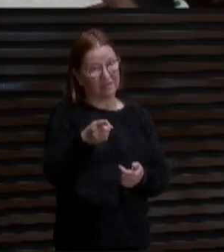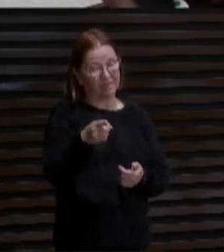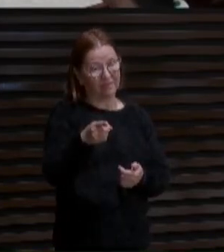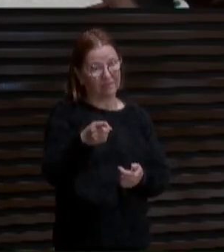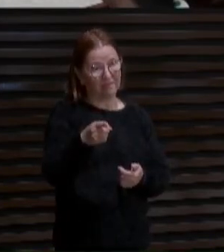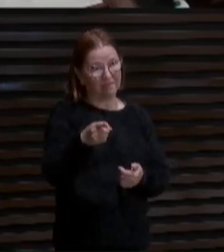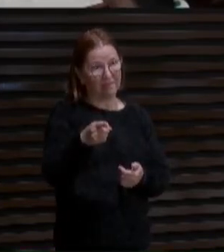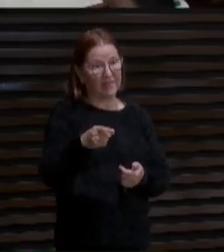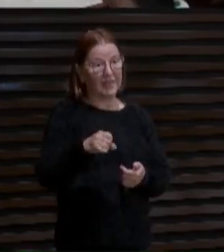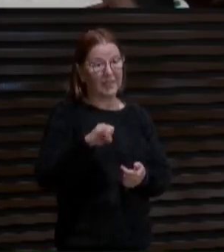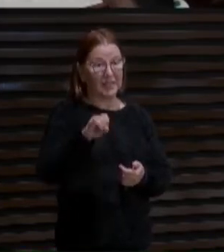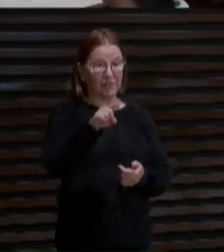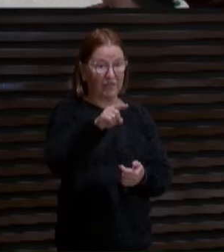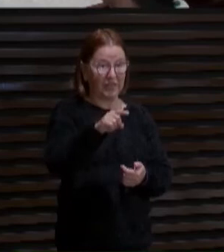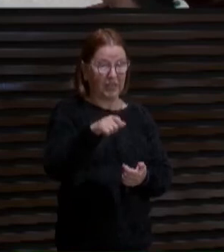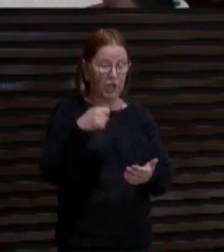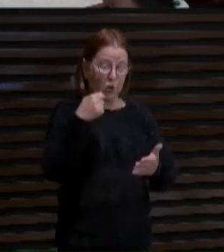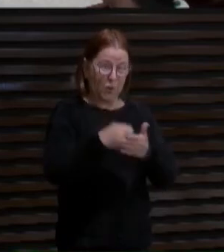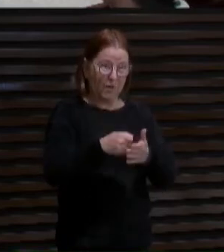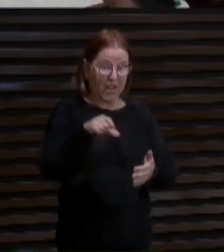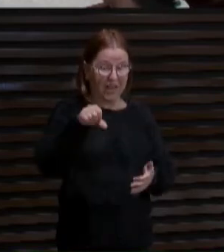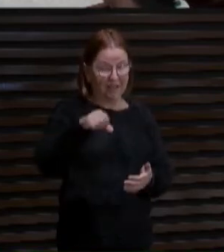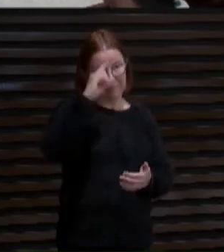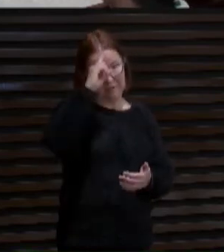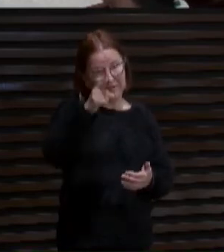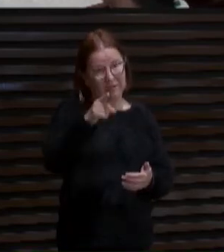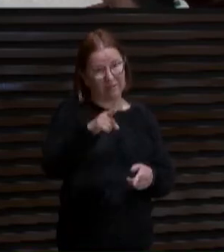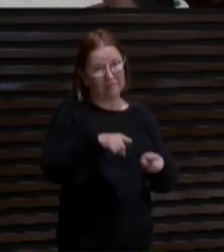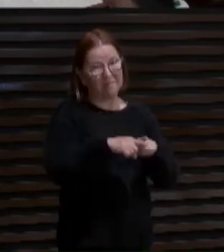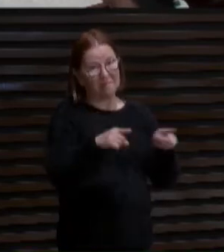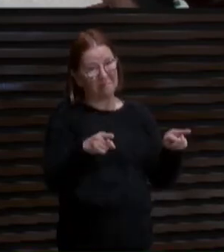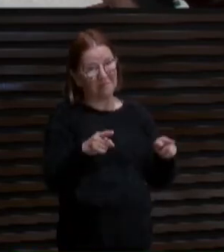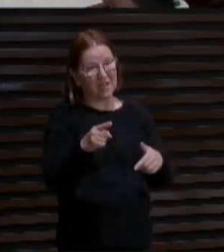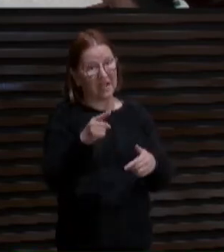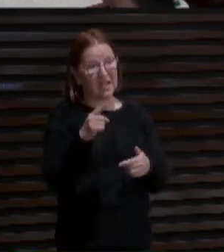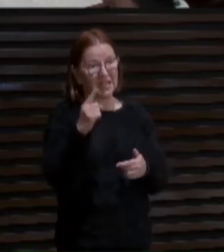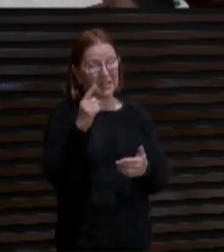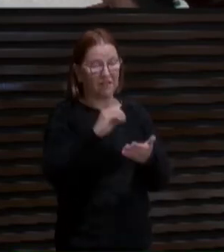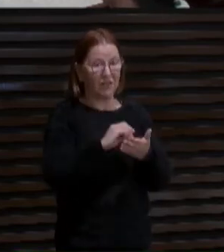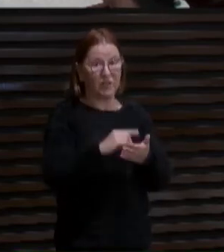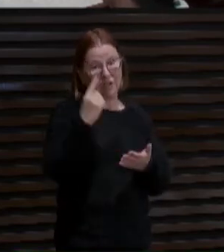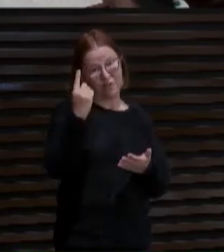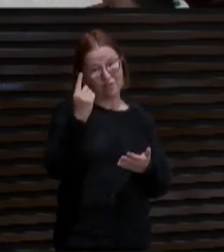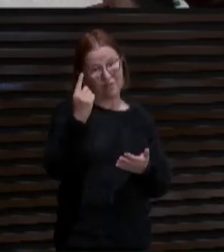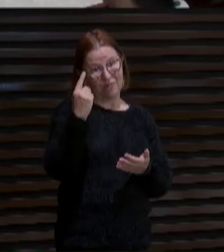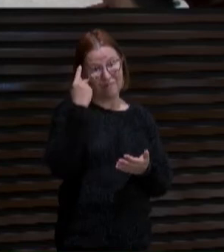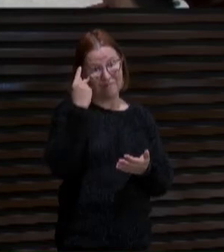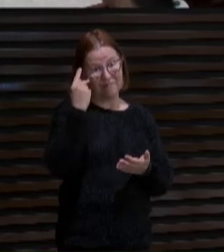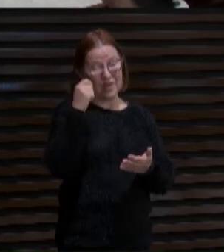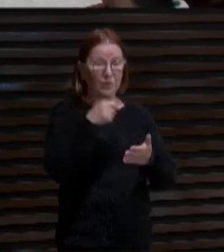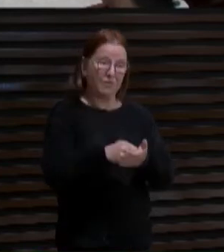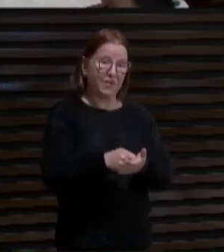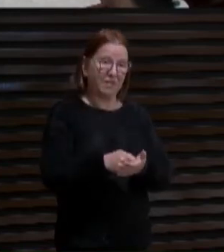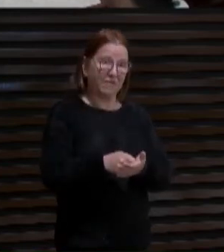escorregar dá um tropicão e um que acontece é igual dominó se é culpado de